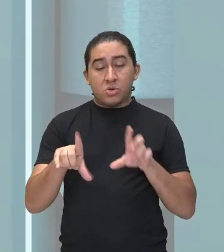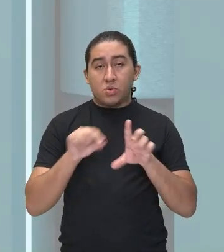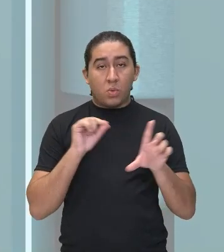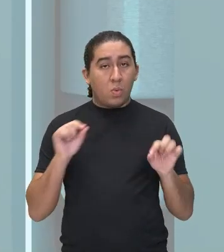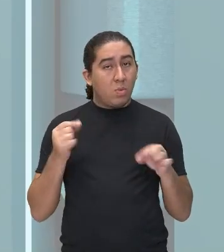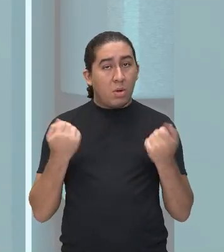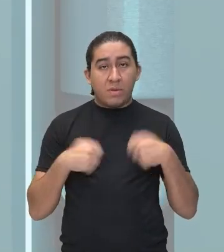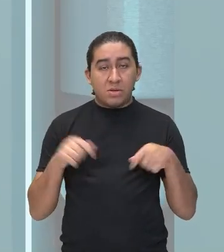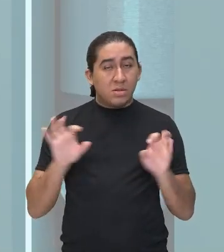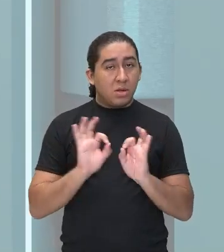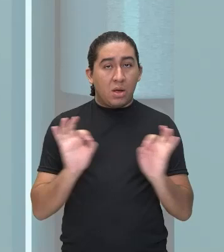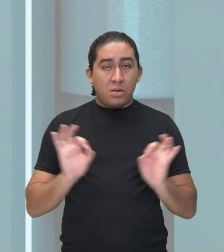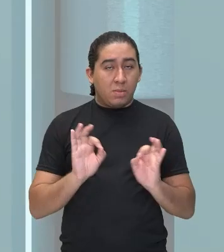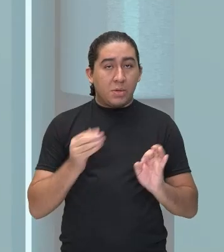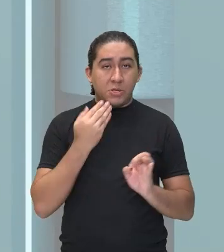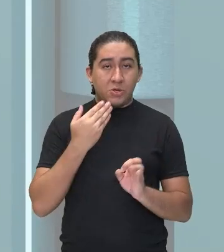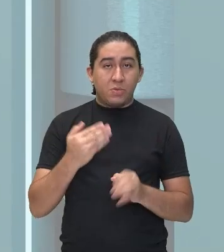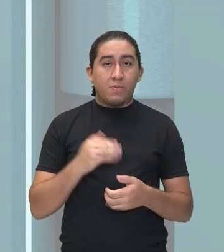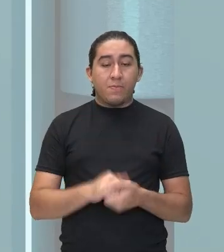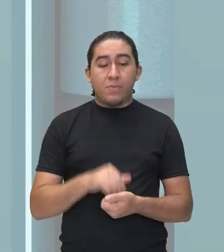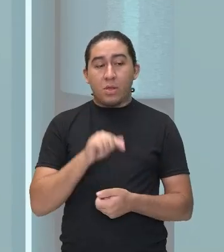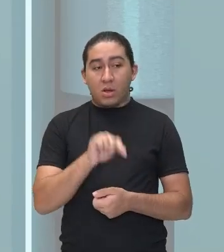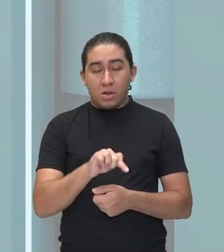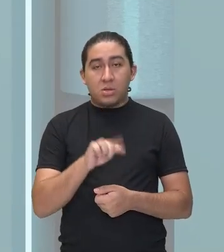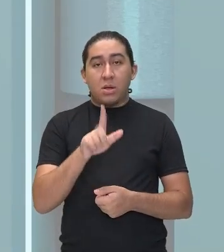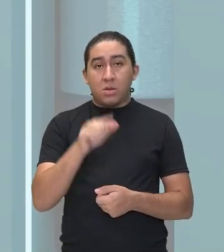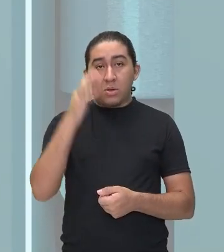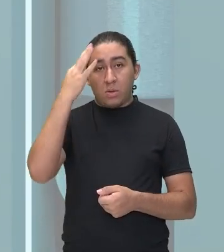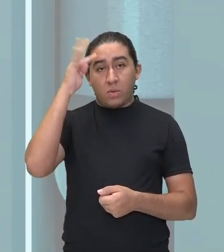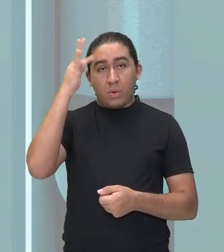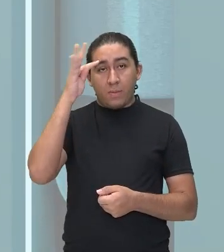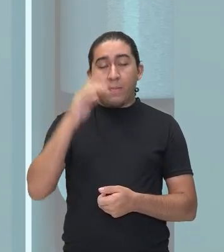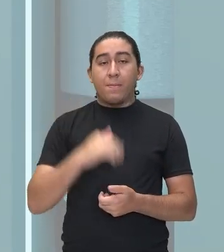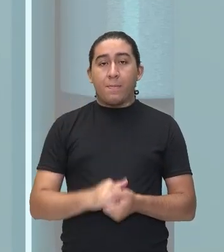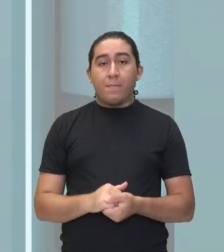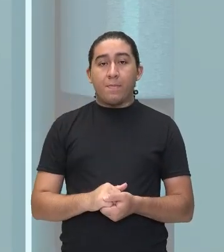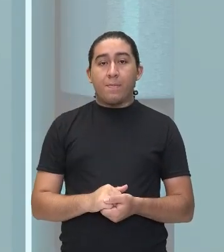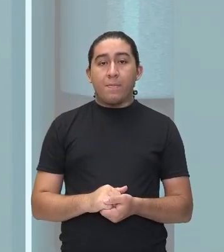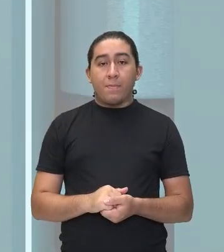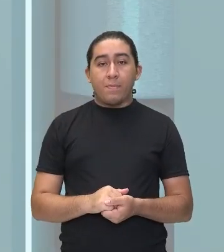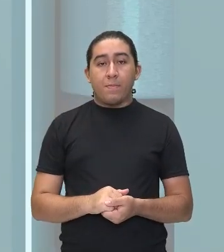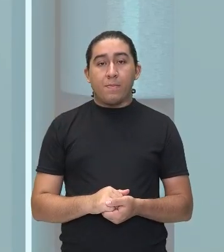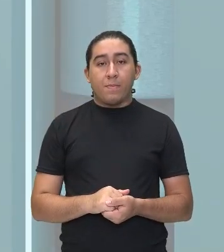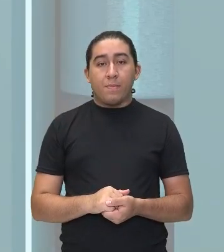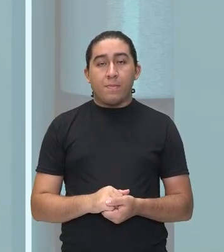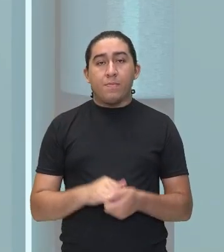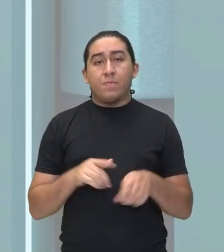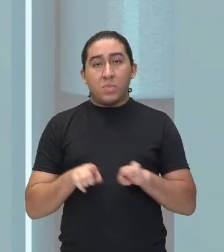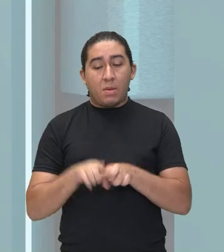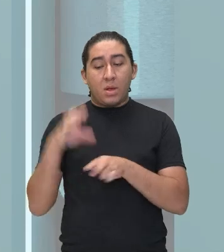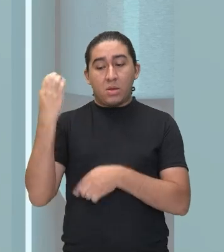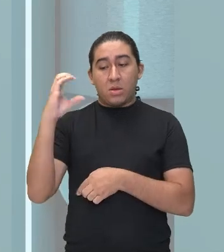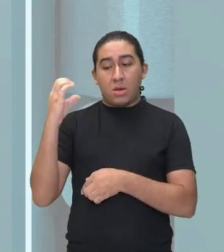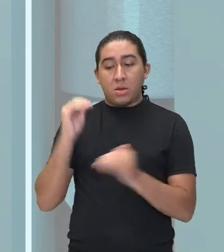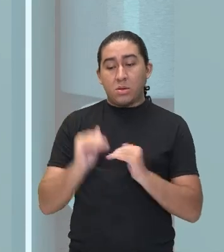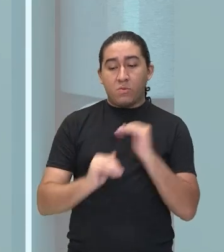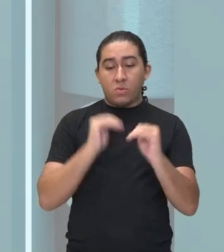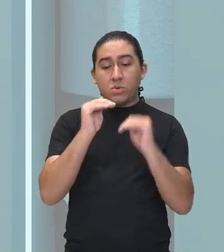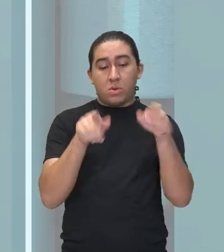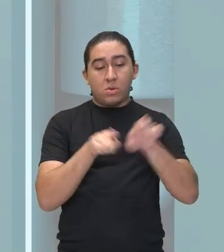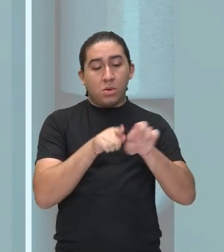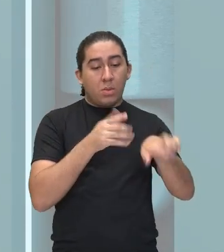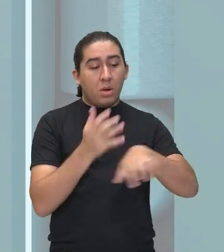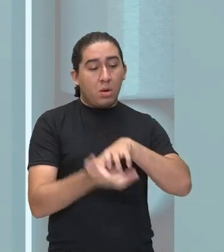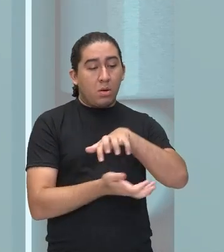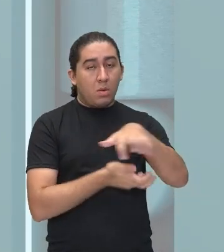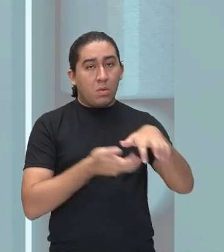da sociedade. Isso é antropocentrismo. E a ciência, a evolução da ciência, a revolução industrial,